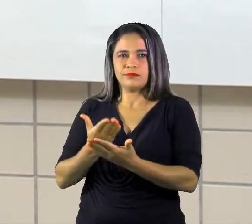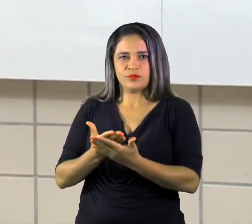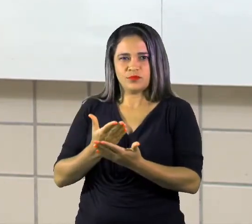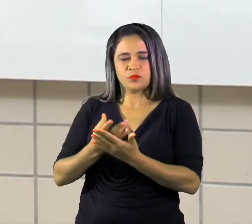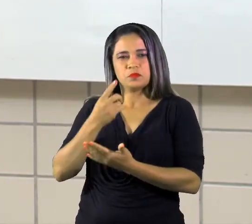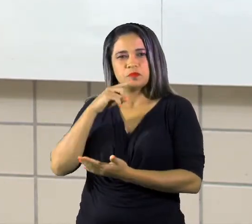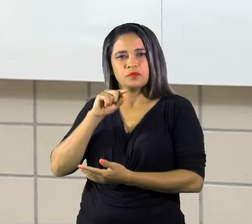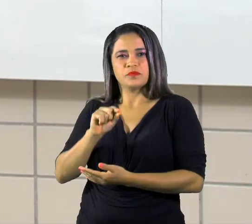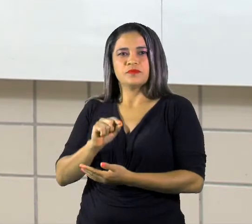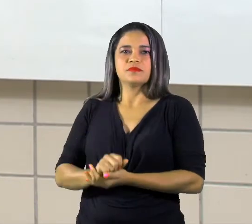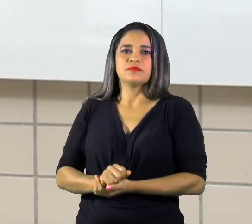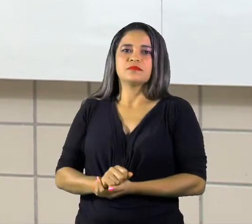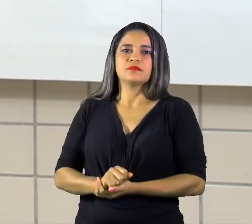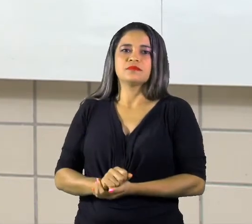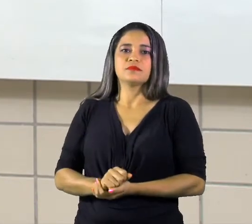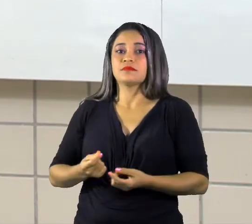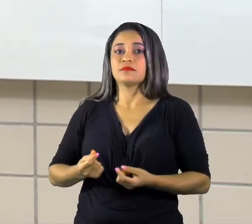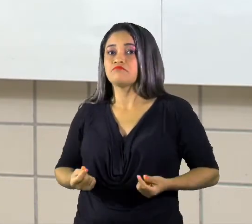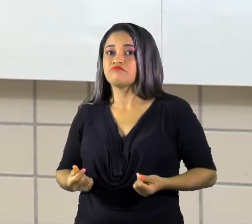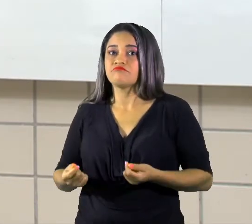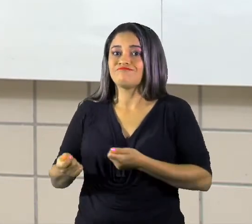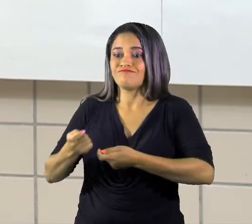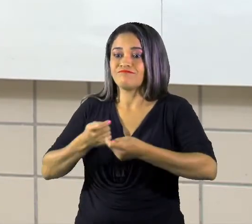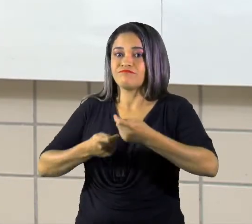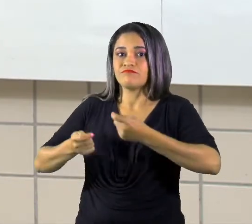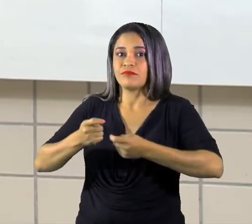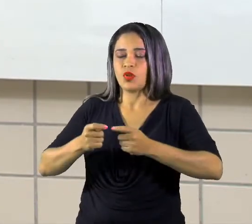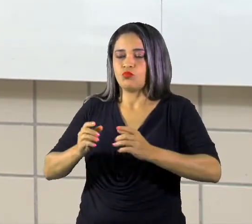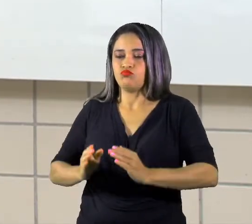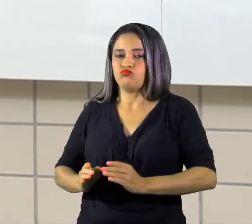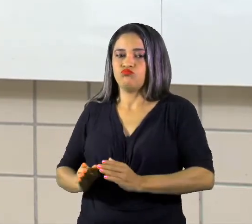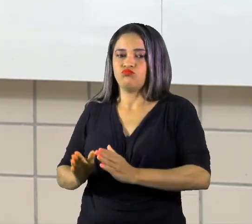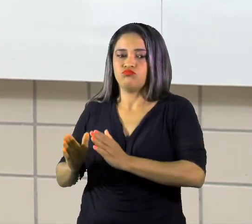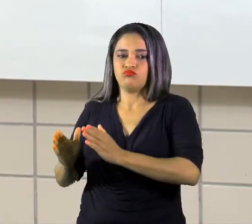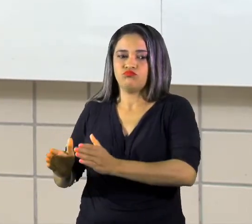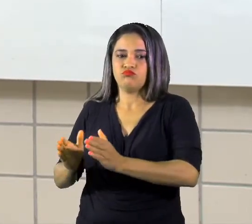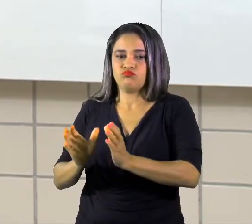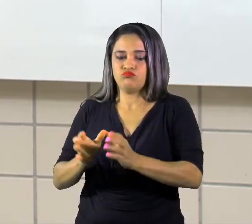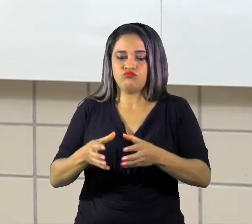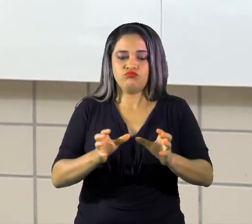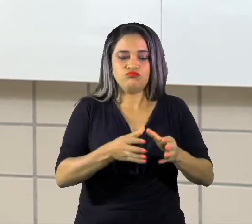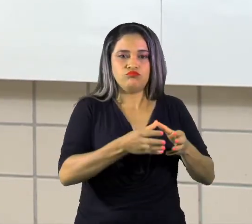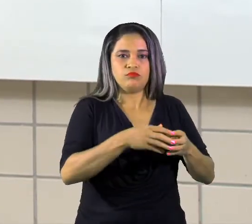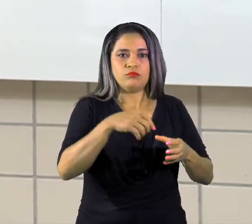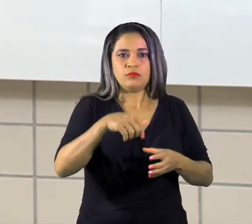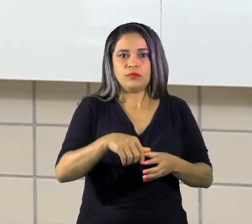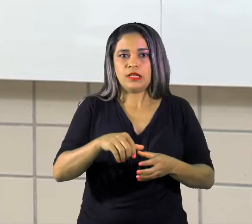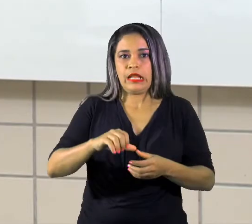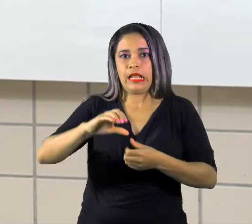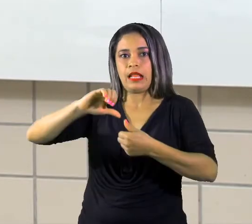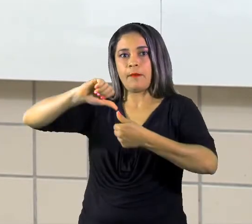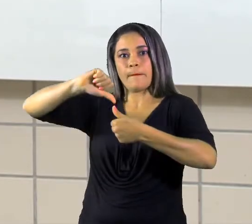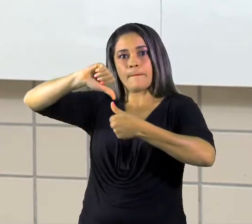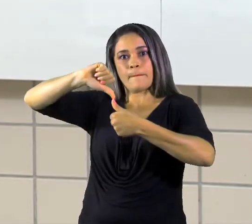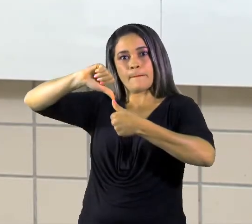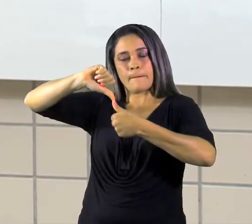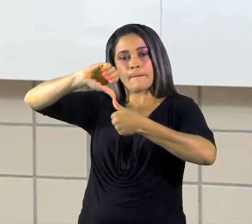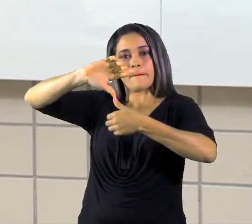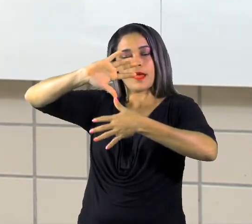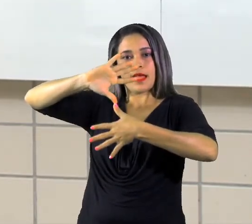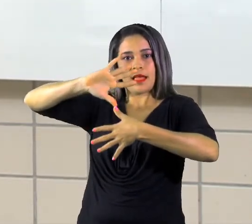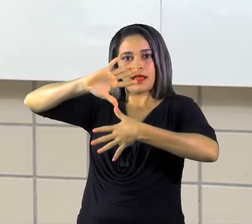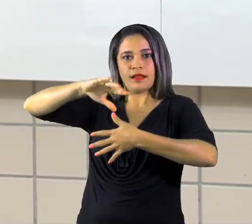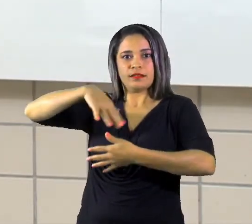dos blocos econômicos, na verdade dos blocos, que integram aqui na América, seja o Mercosul,